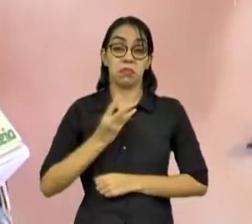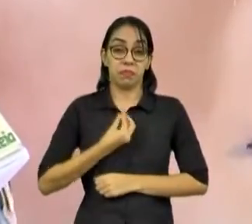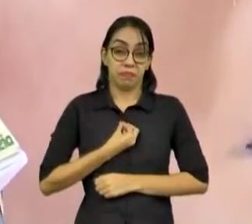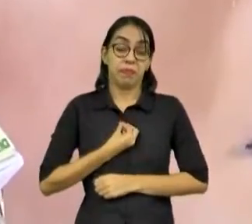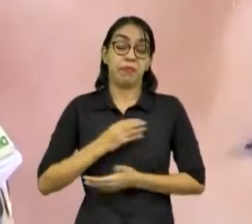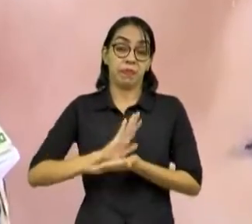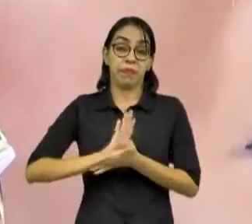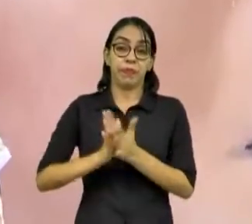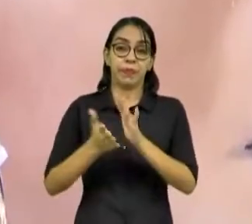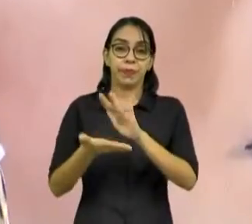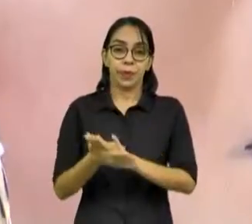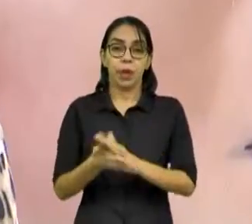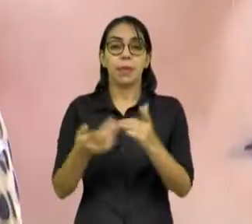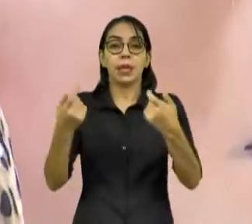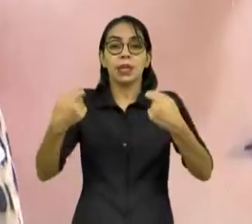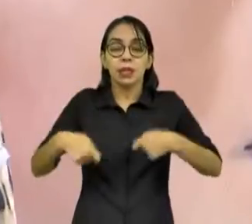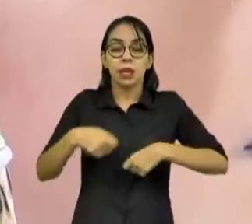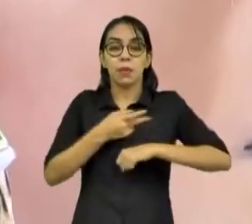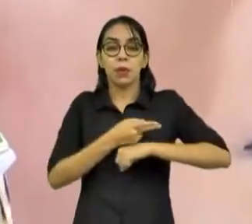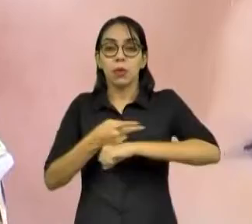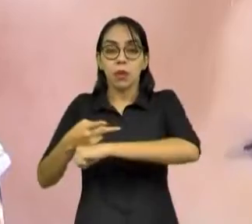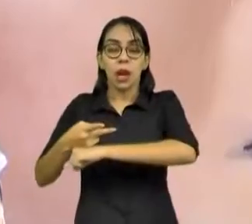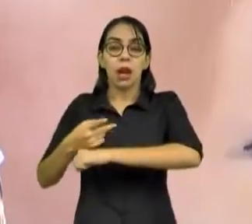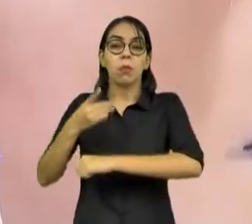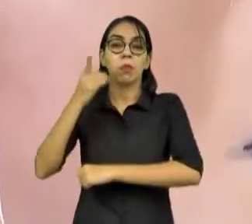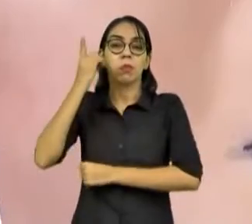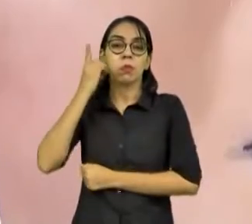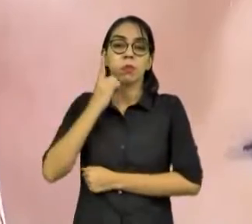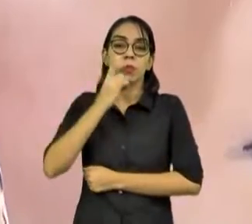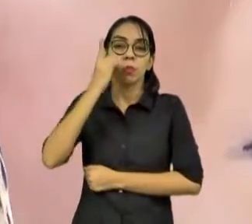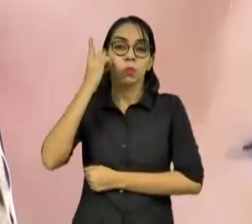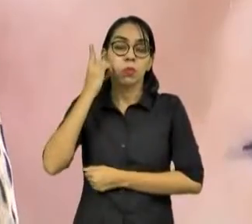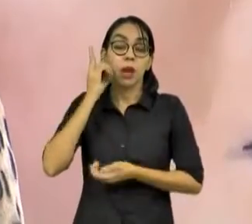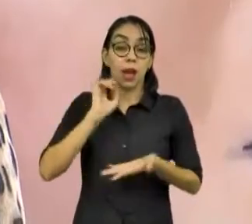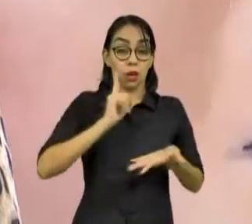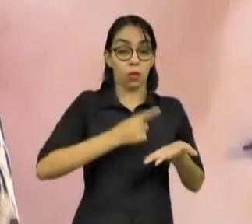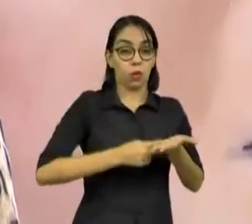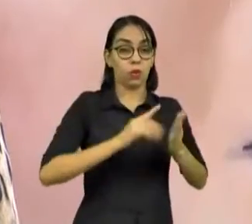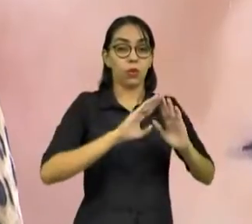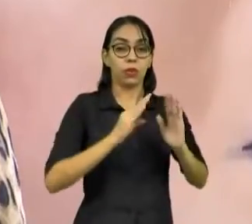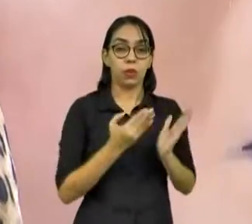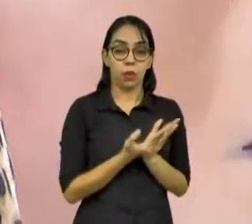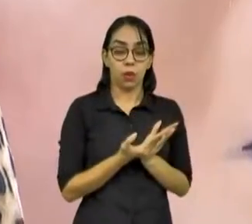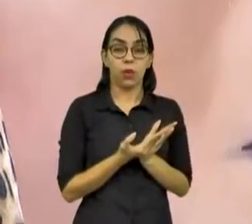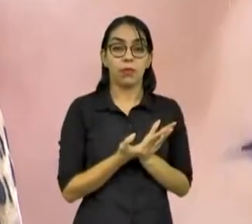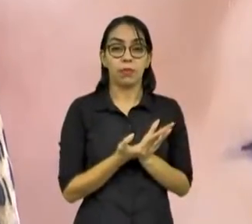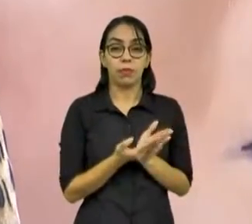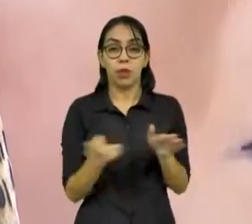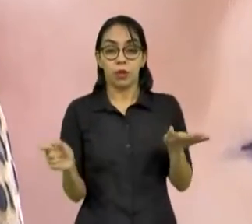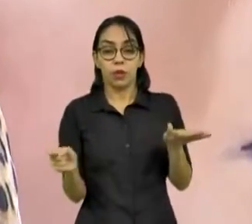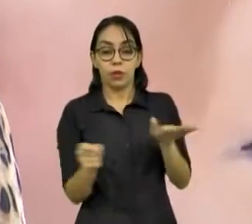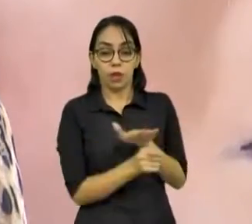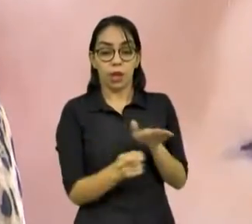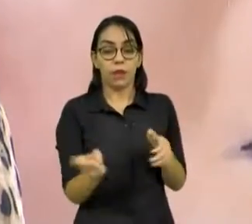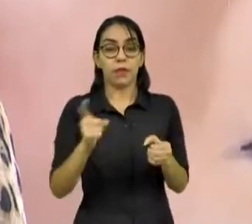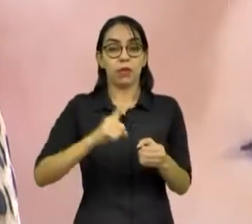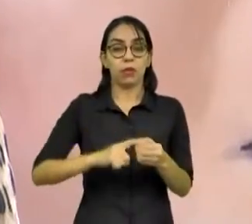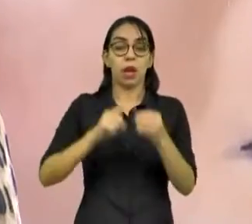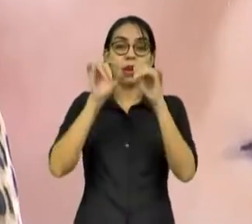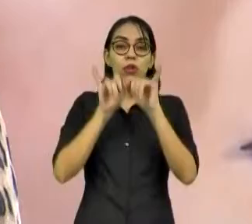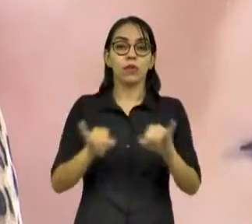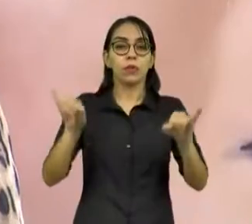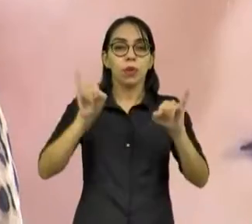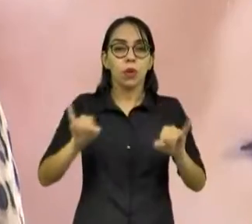para reverter isso. Chegamos a um acordo com a escola. Na época, teve grande repercussão na imprensa,